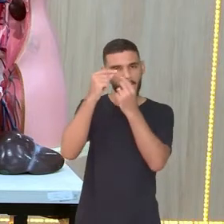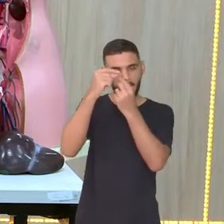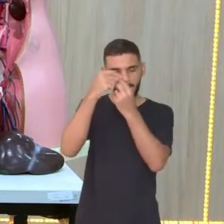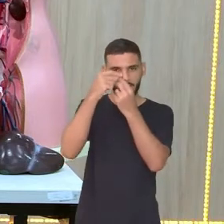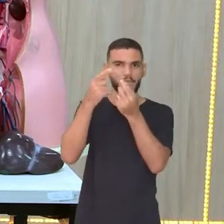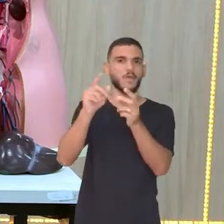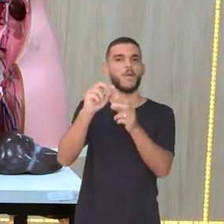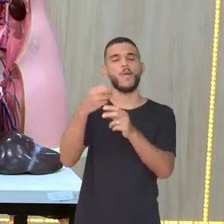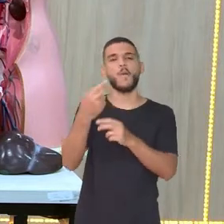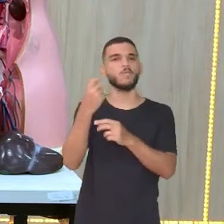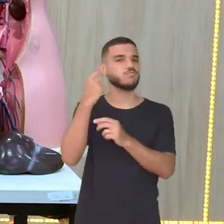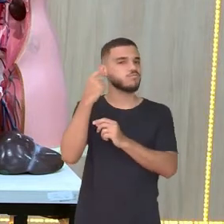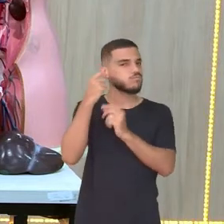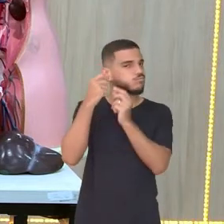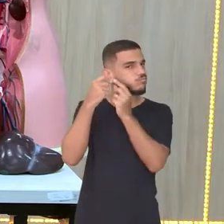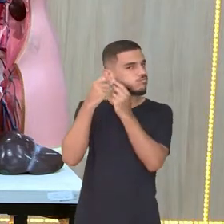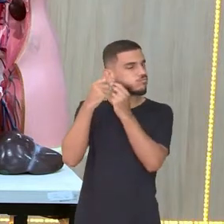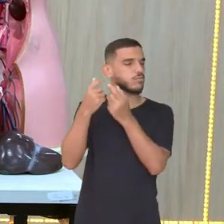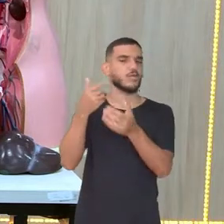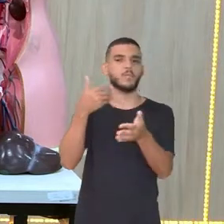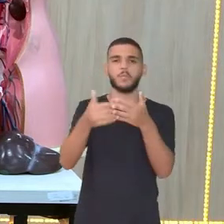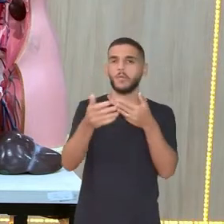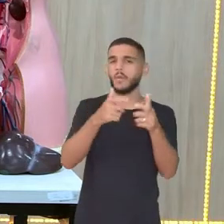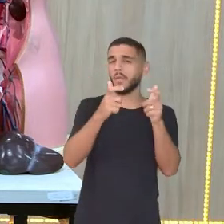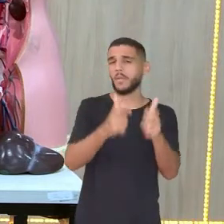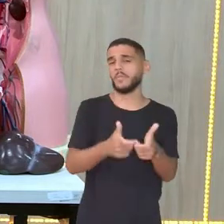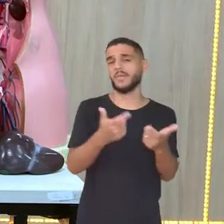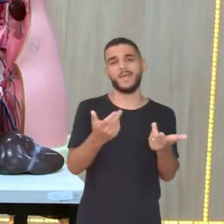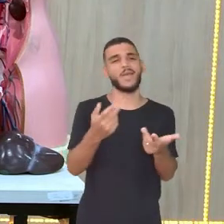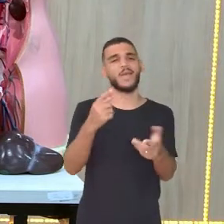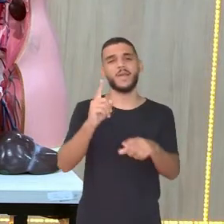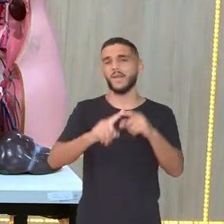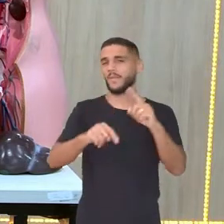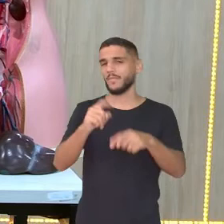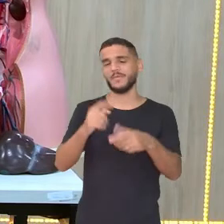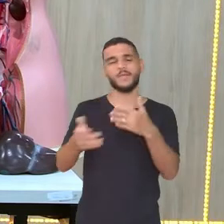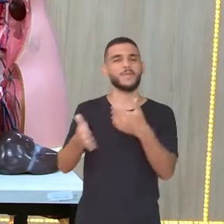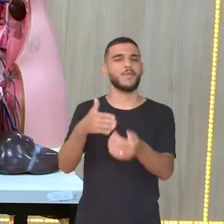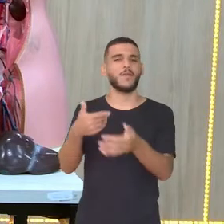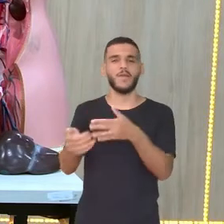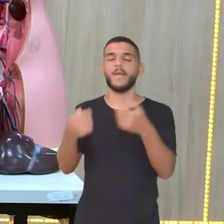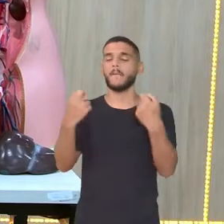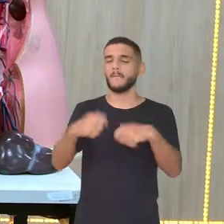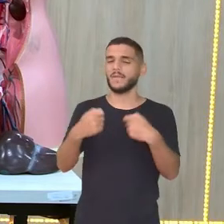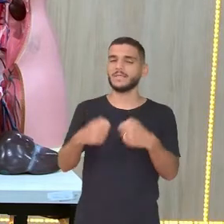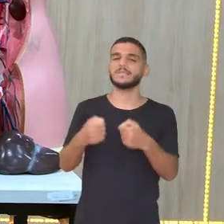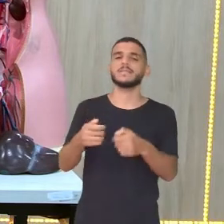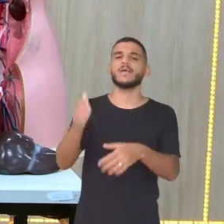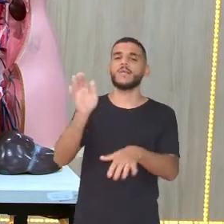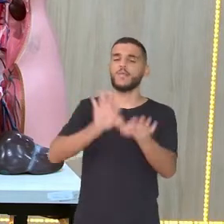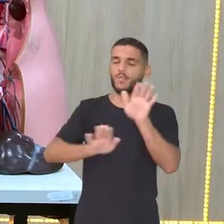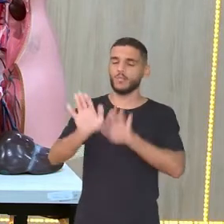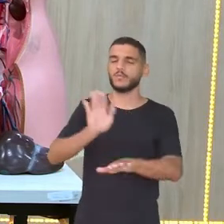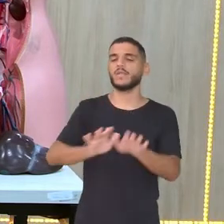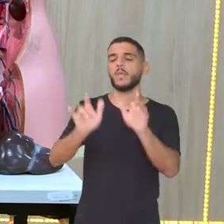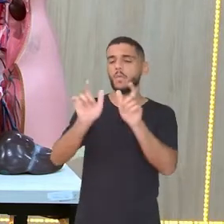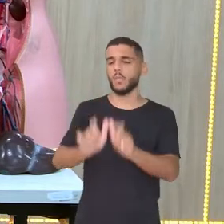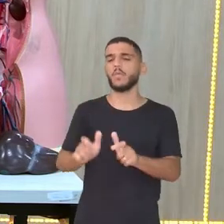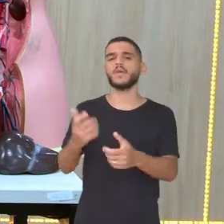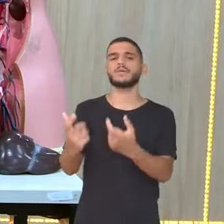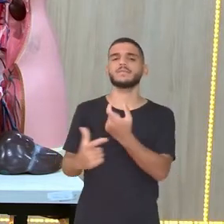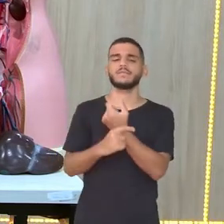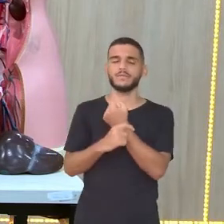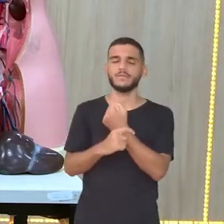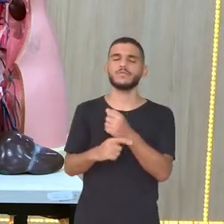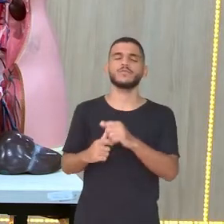com qualquer objeto, em qualquer lugar. Então, prestem atenção em relação a isso, né? A esterilização, lugares apropriados para fazer,